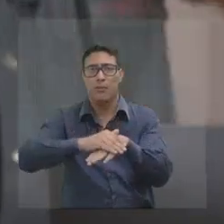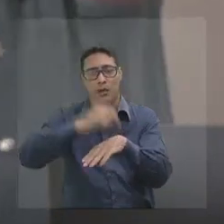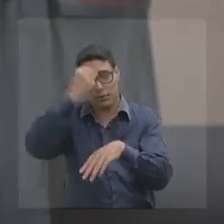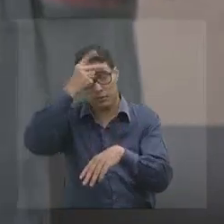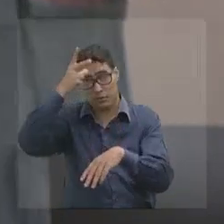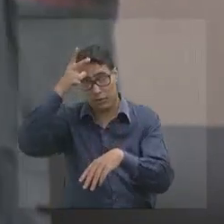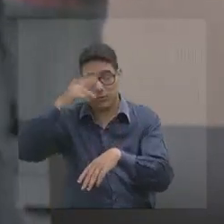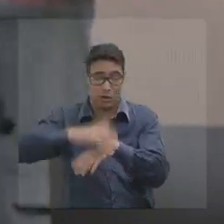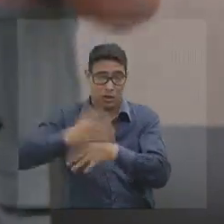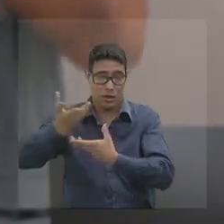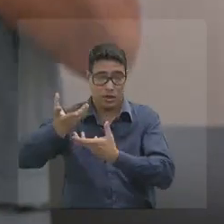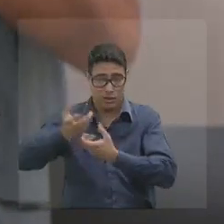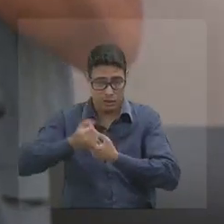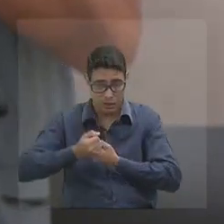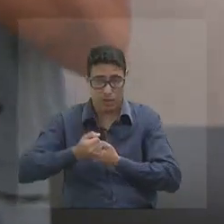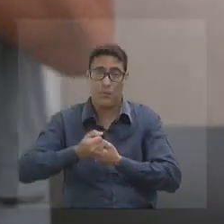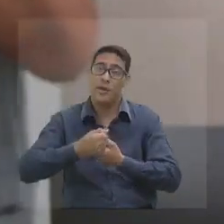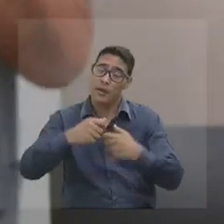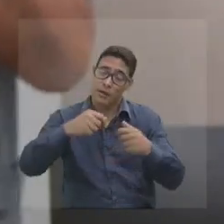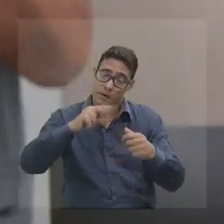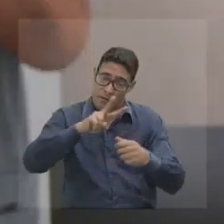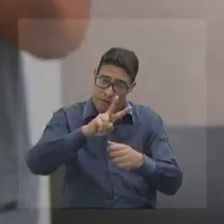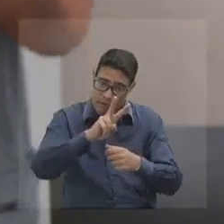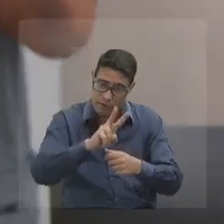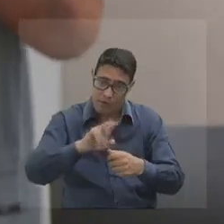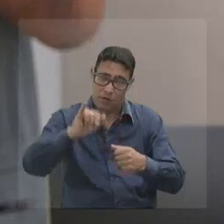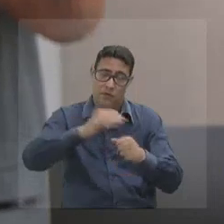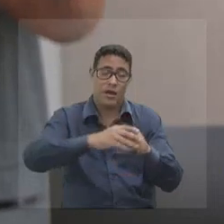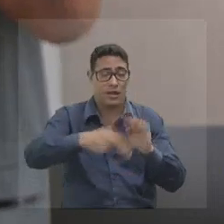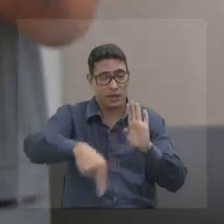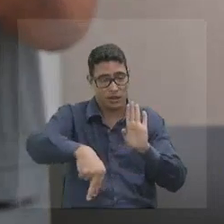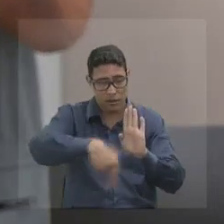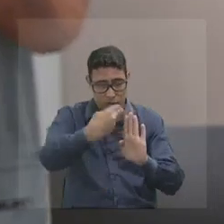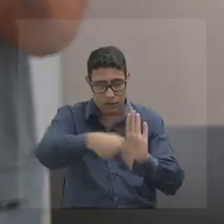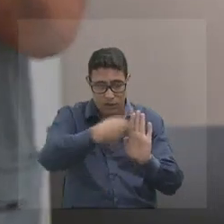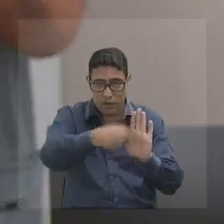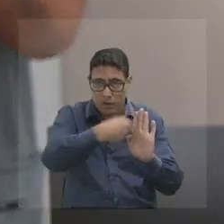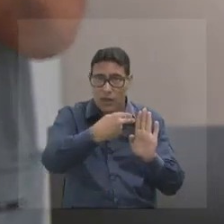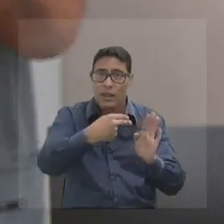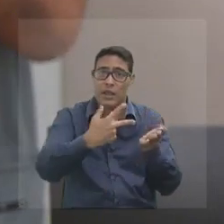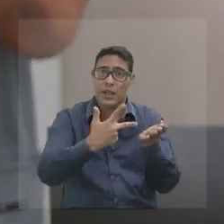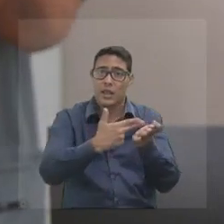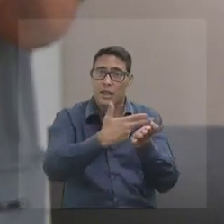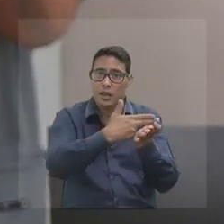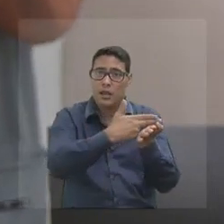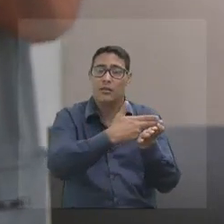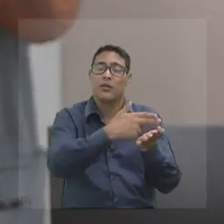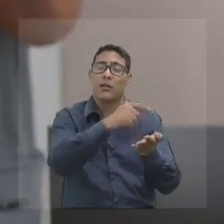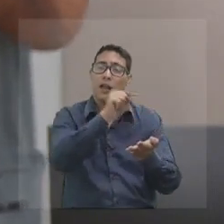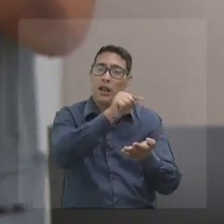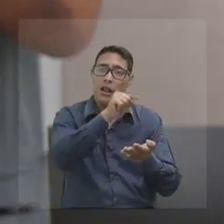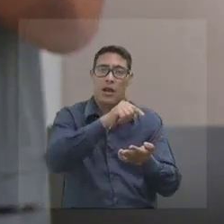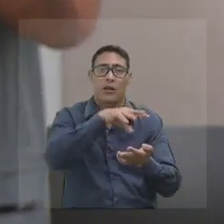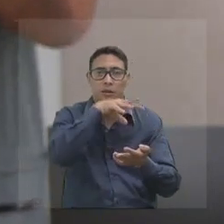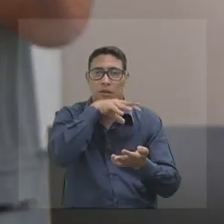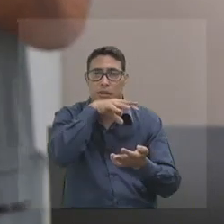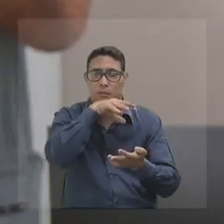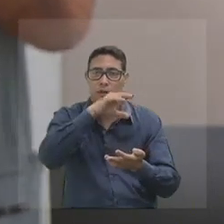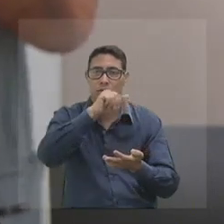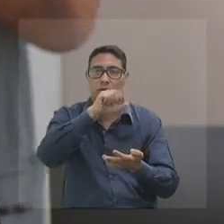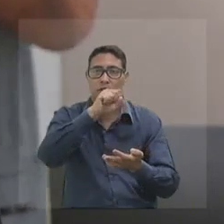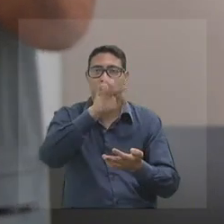esses microchips castrar o animal microchipado Além disso fizemos convênios para proteção em bem-estar de animais